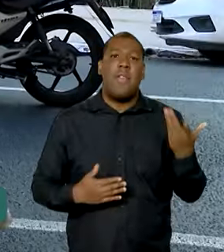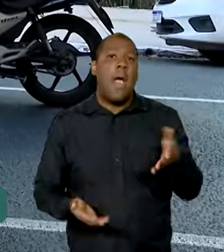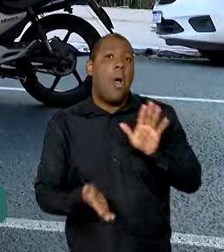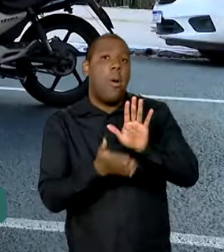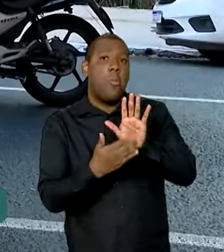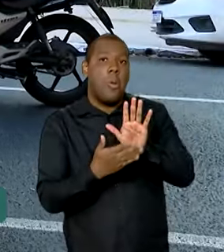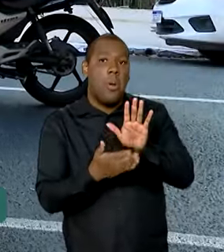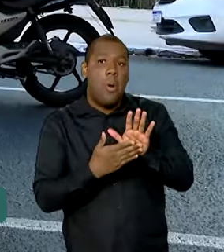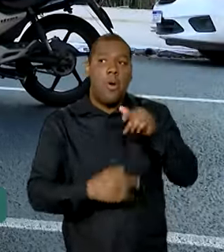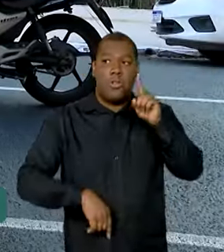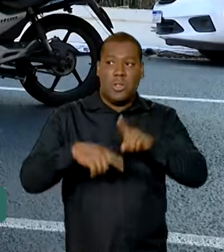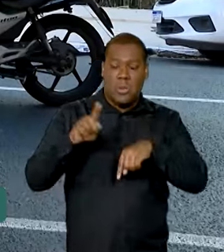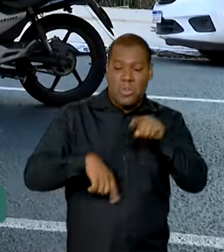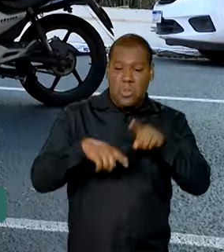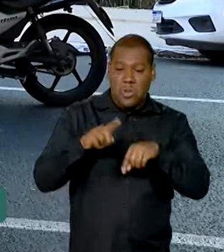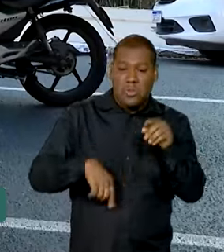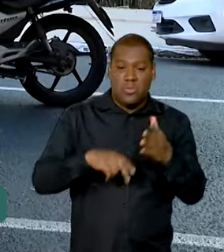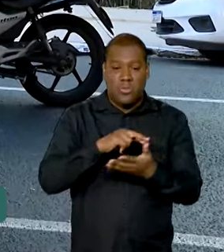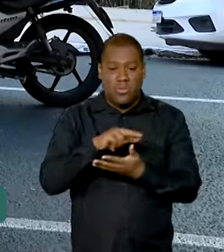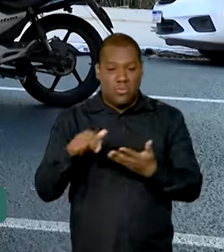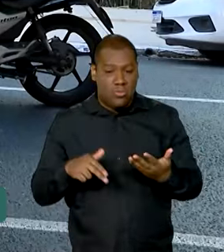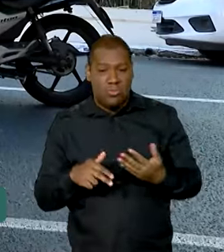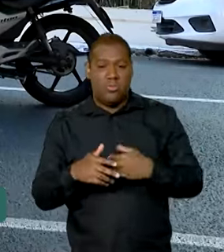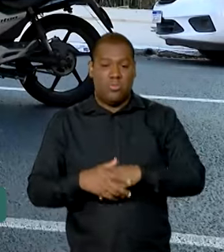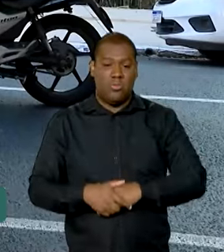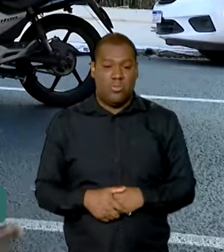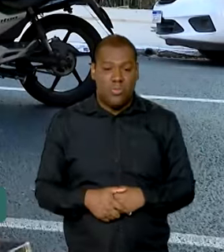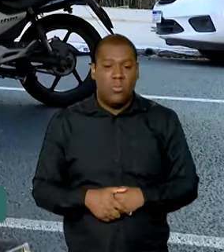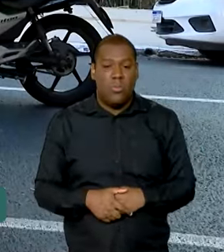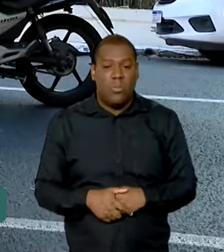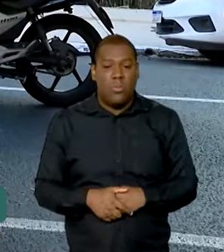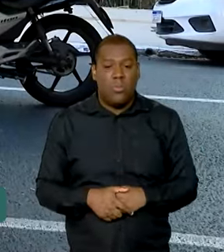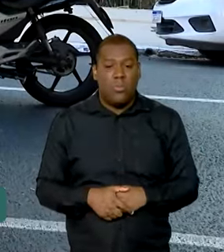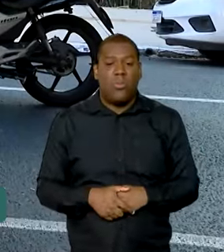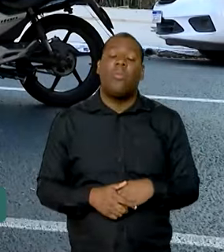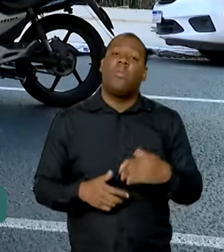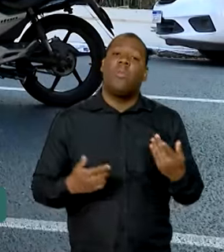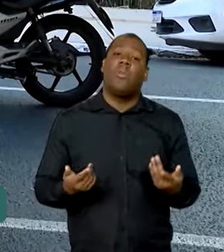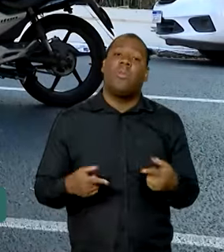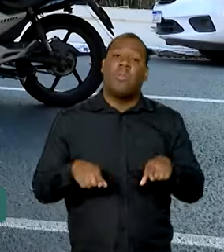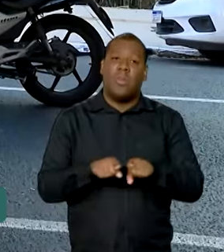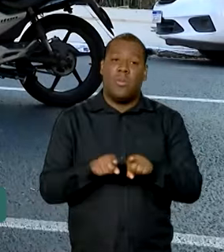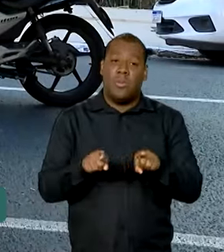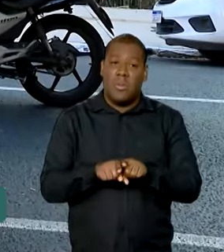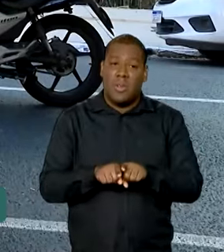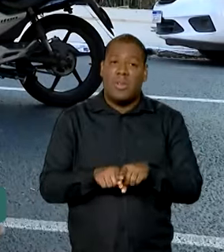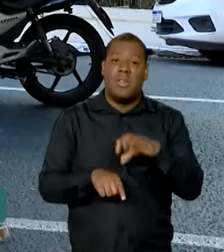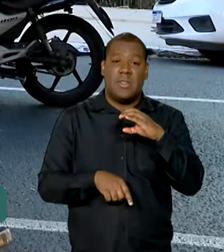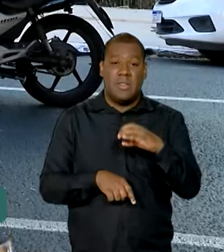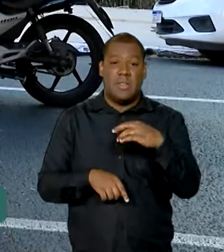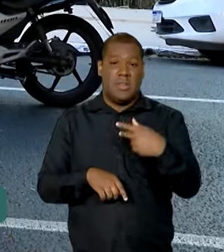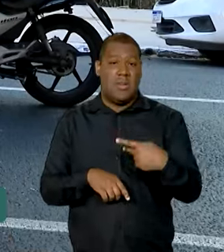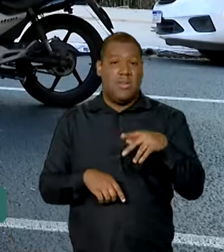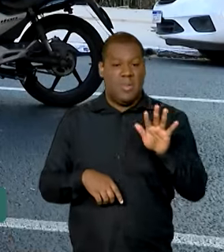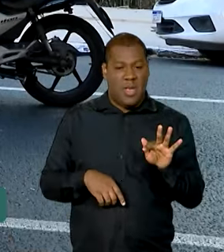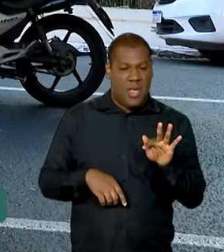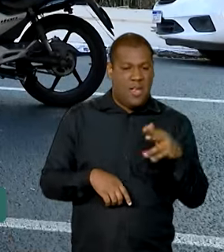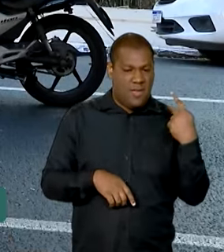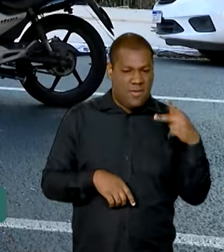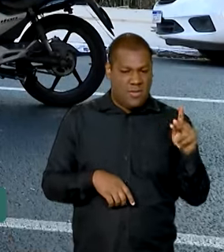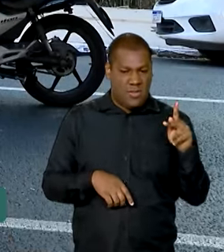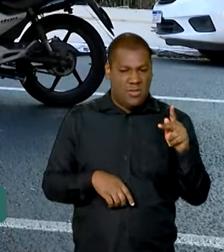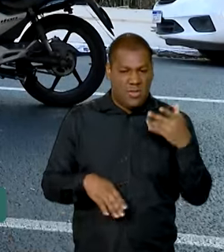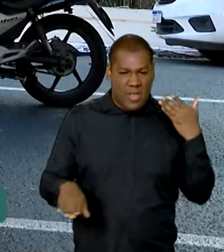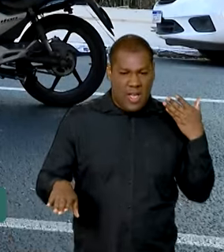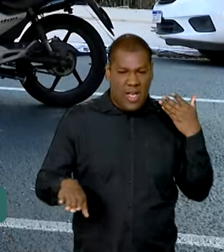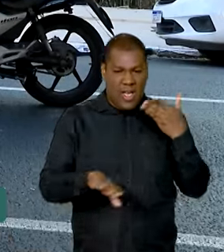telefones com prefixo 0303. E para consultar se o seu CPF está associado a uma linha pré-paga